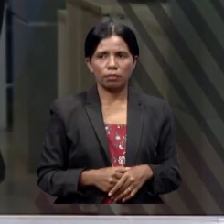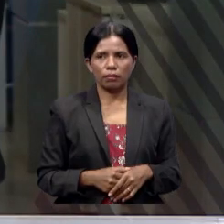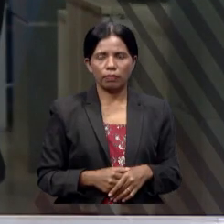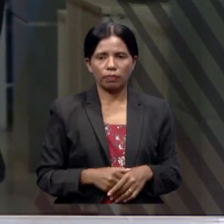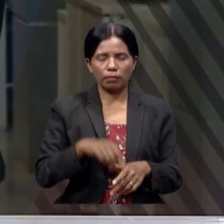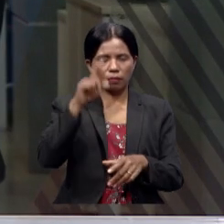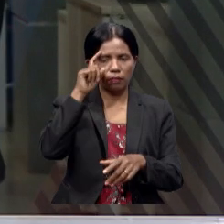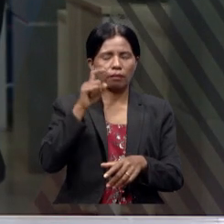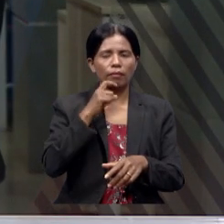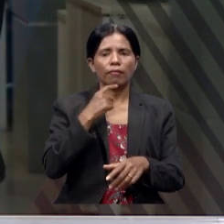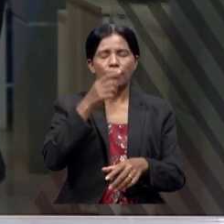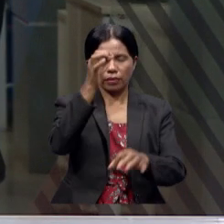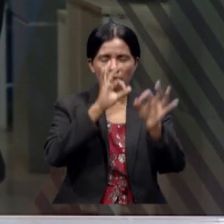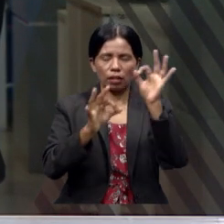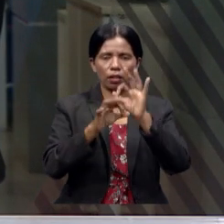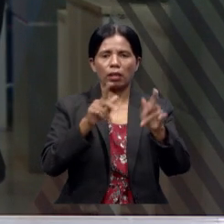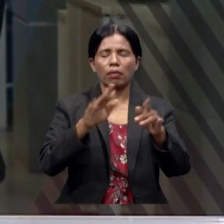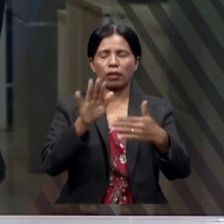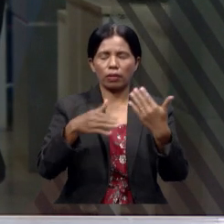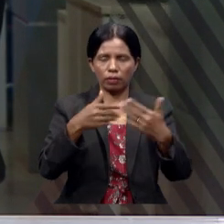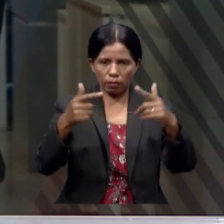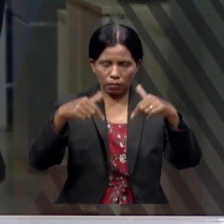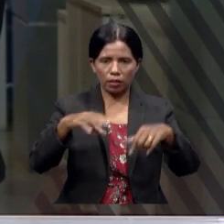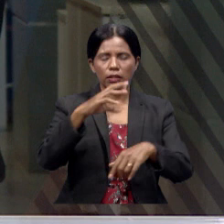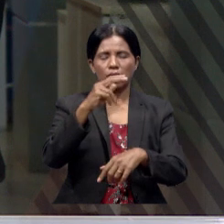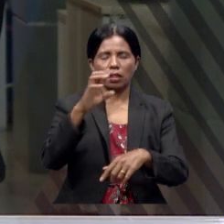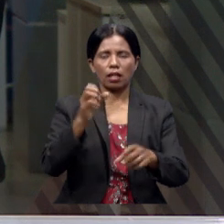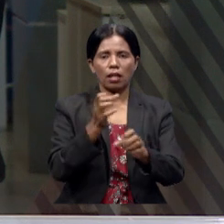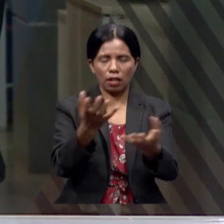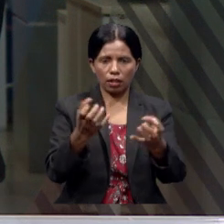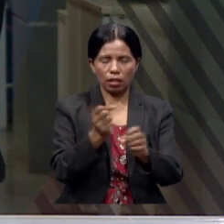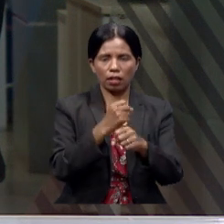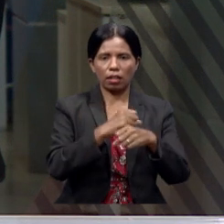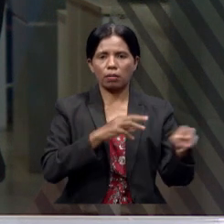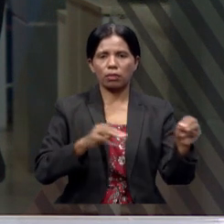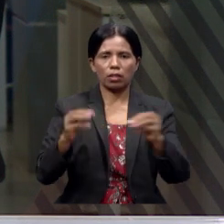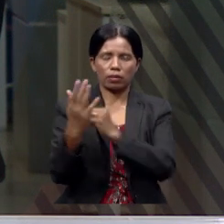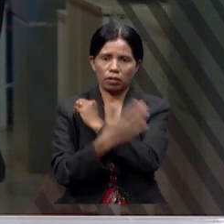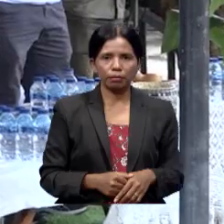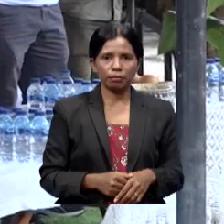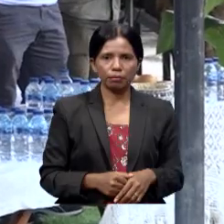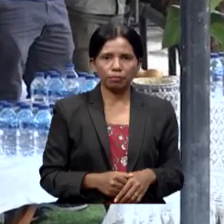Rala Xanana Gusmão, fiar, afiliante, sira, mai CNRT, tanba, hakarak, mudansa, nasaun, Timor-Leste.